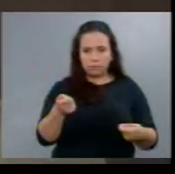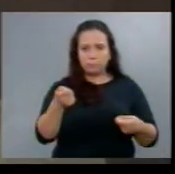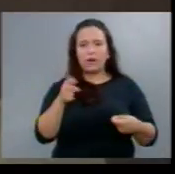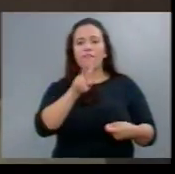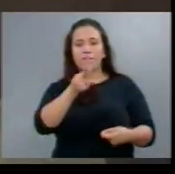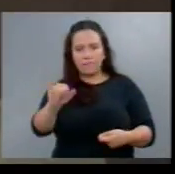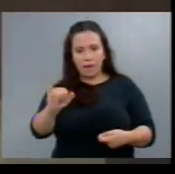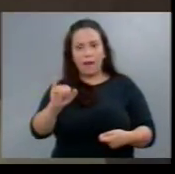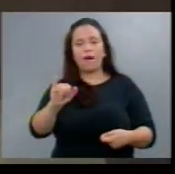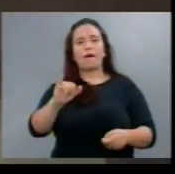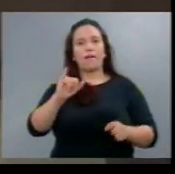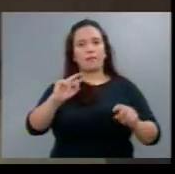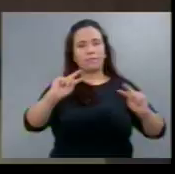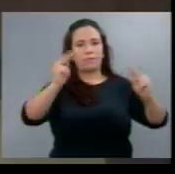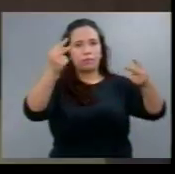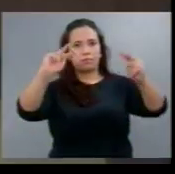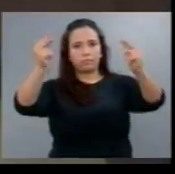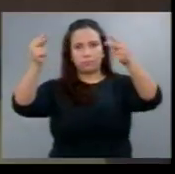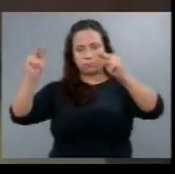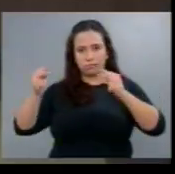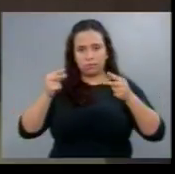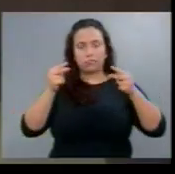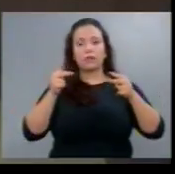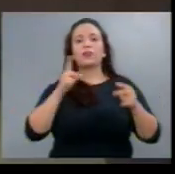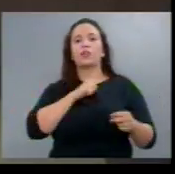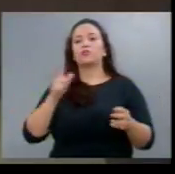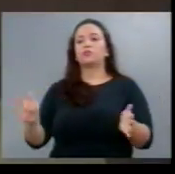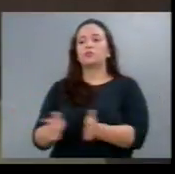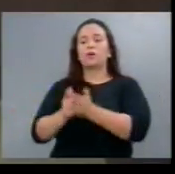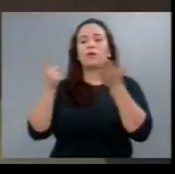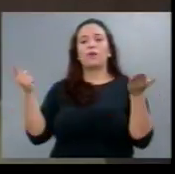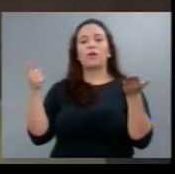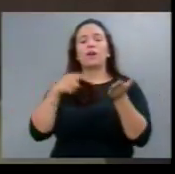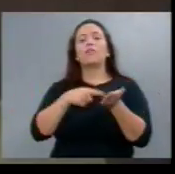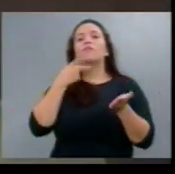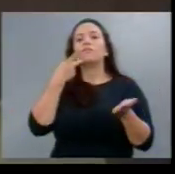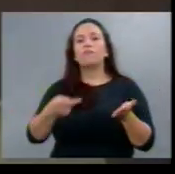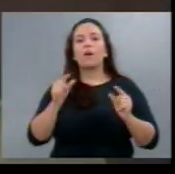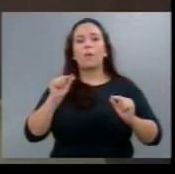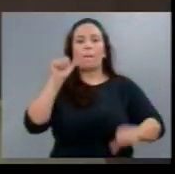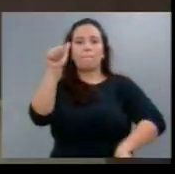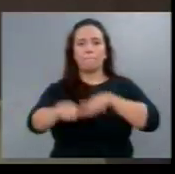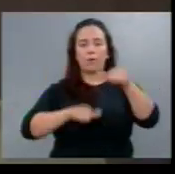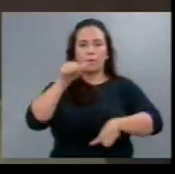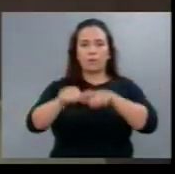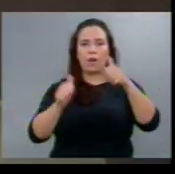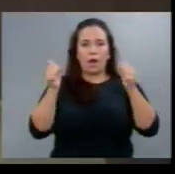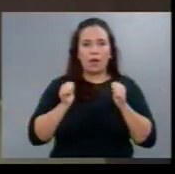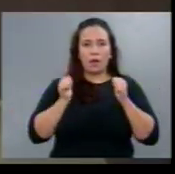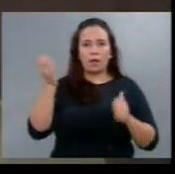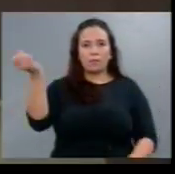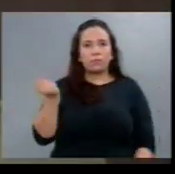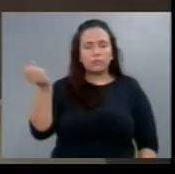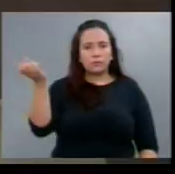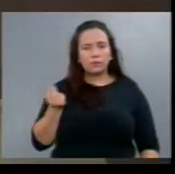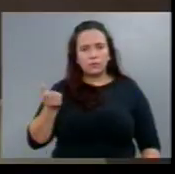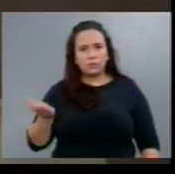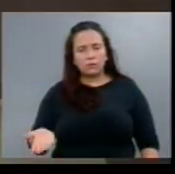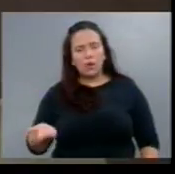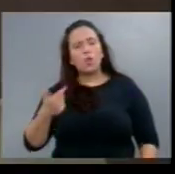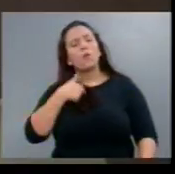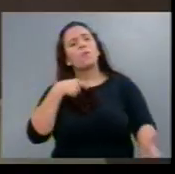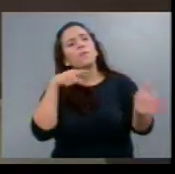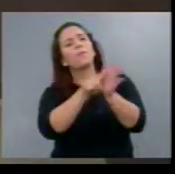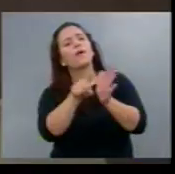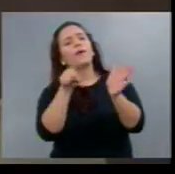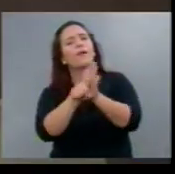um pacote também, do que os jornais nos informam, de reforma da Previdência, e então, há de se